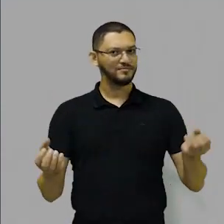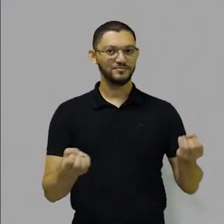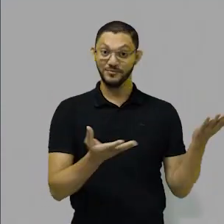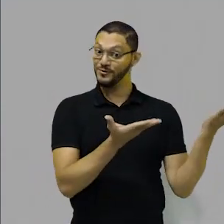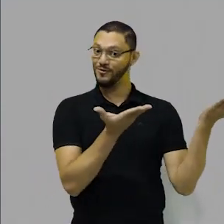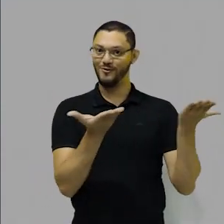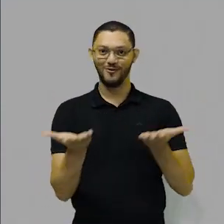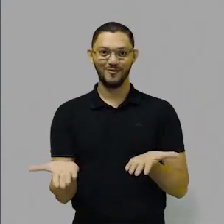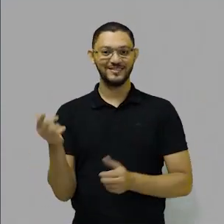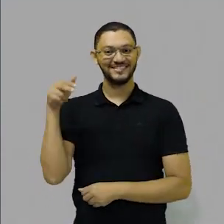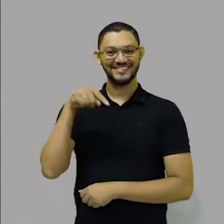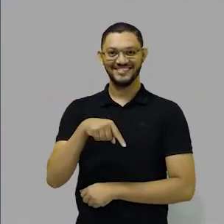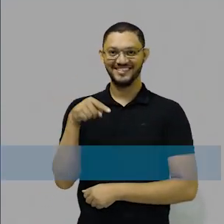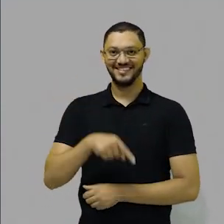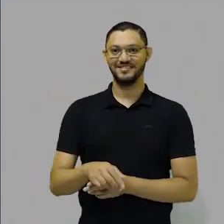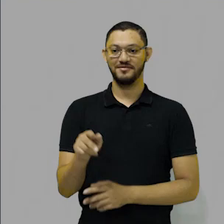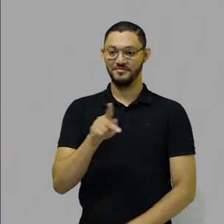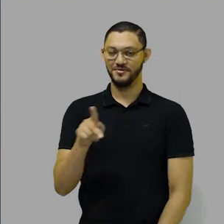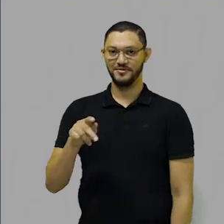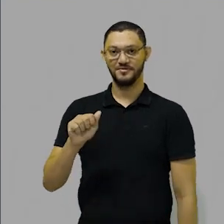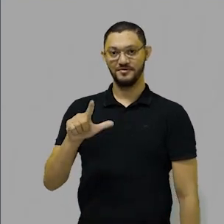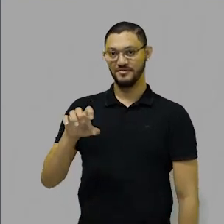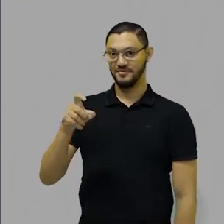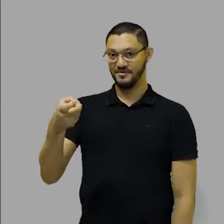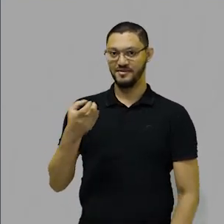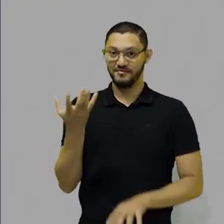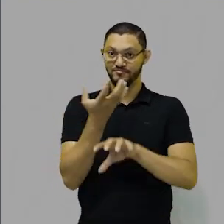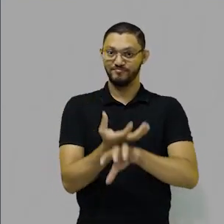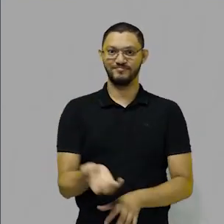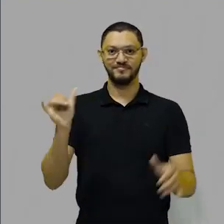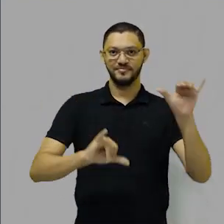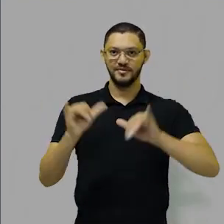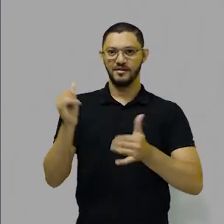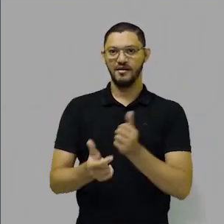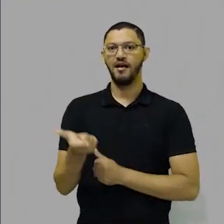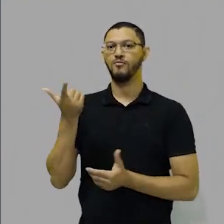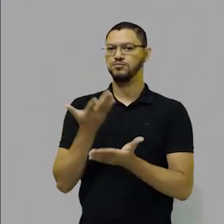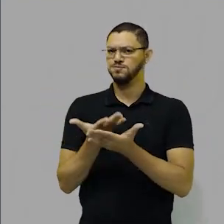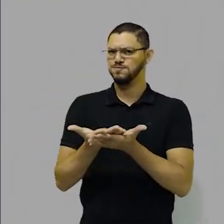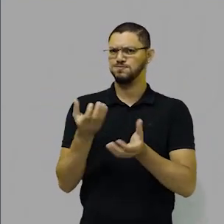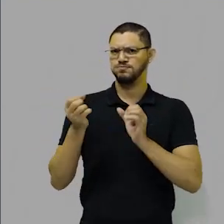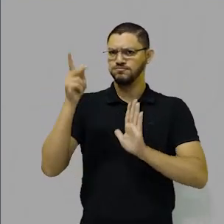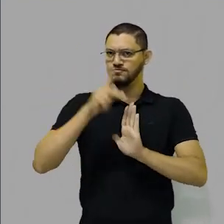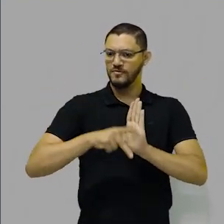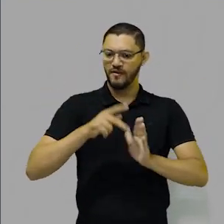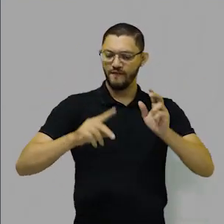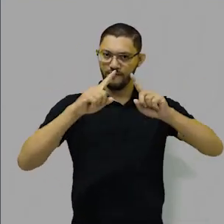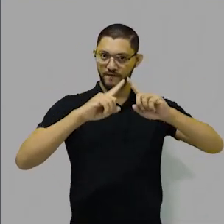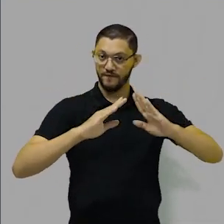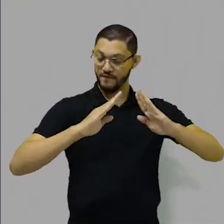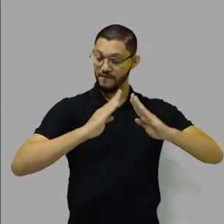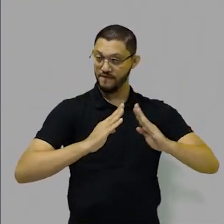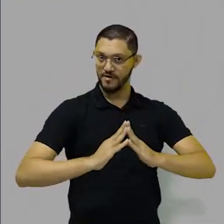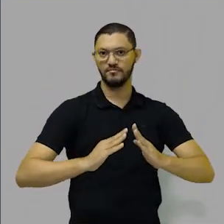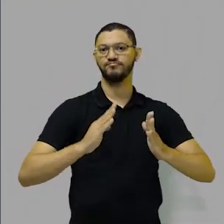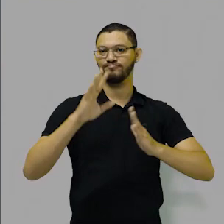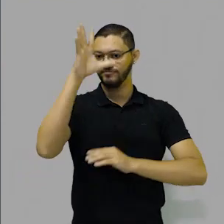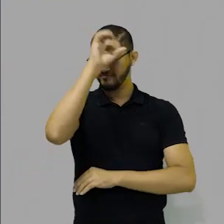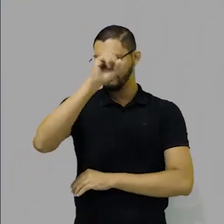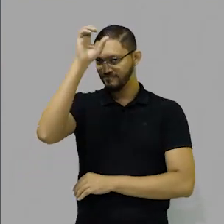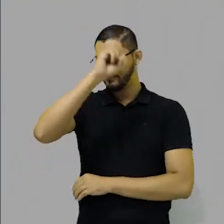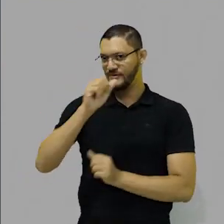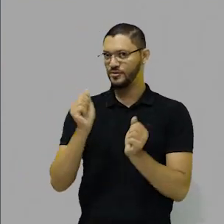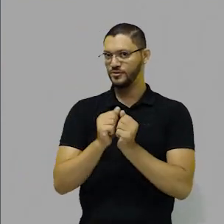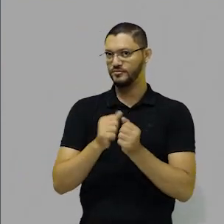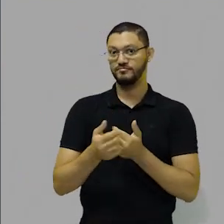Sejam todos bem-vindos. Professor Alex, Disciplina Química. Mais uma aula do nosso projeto Fique em Casa Aprendendo.